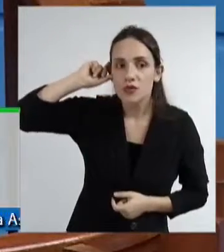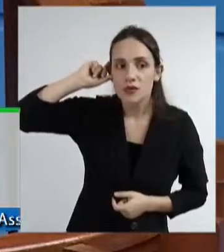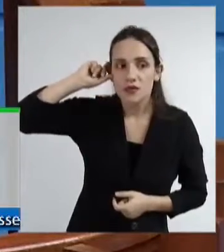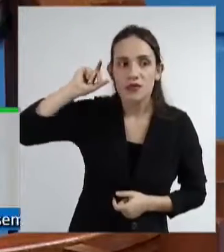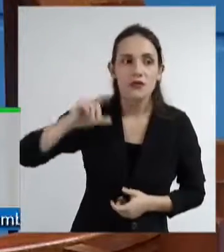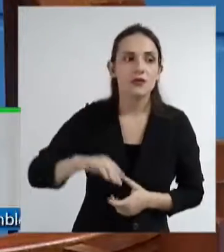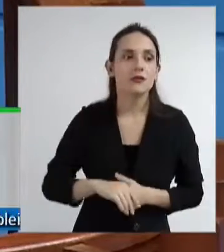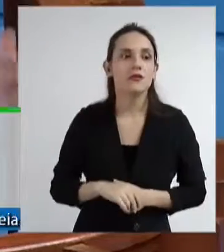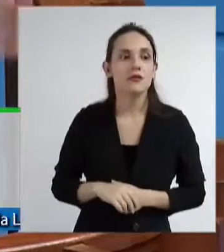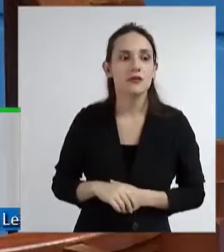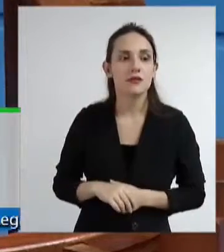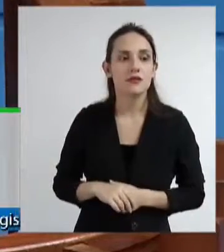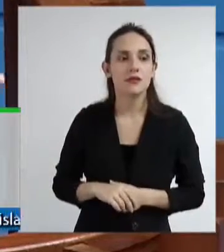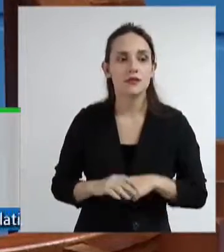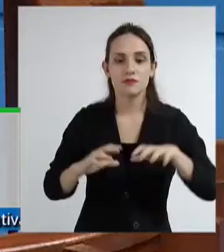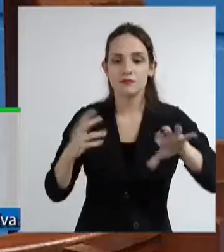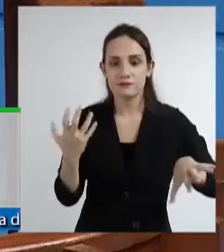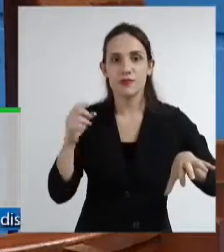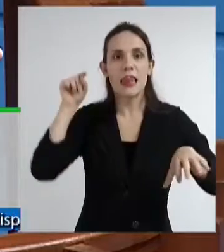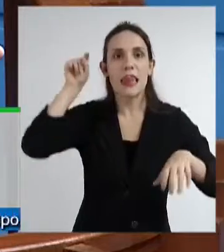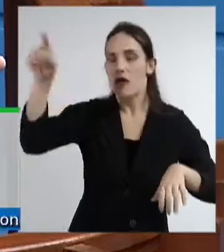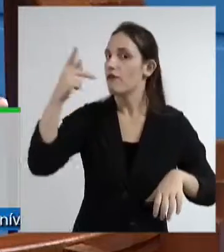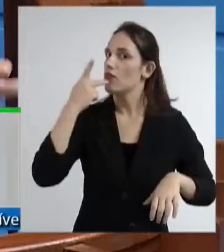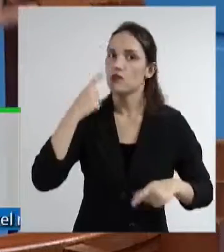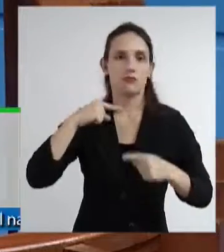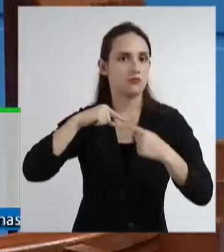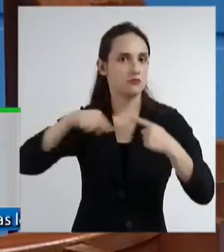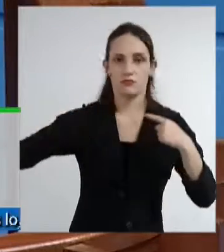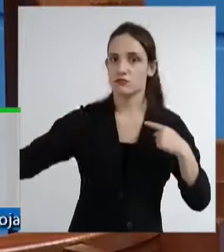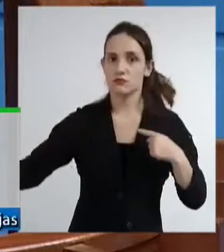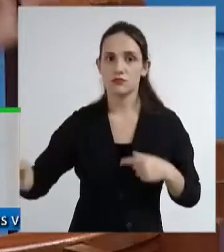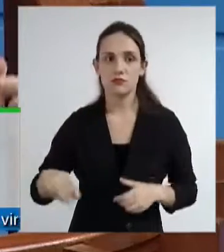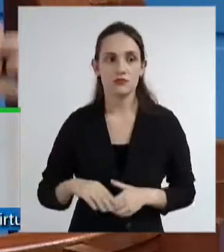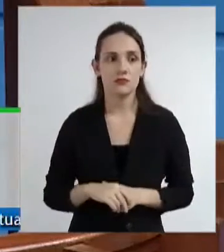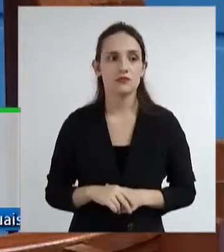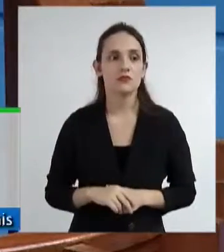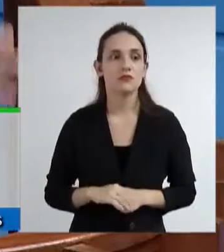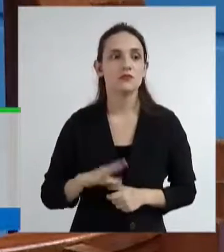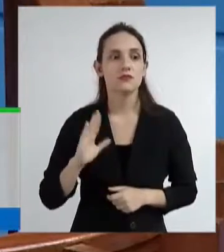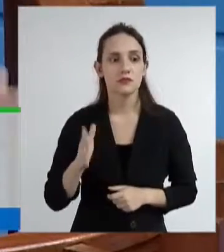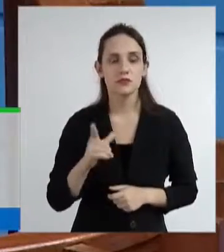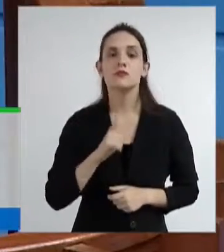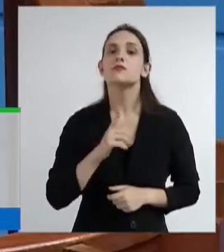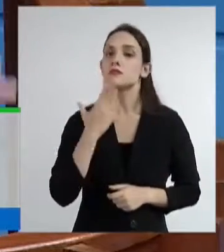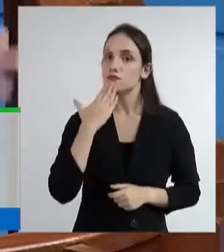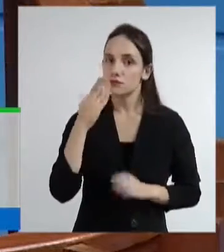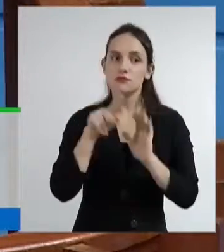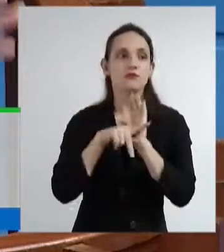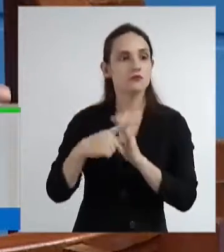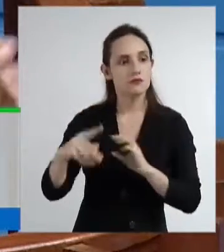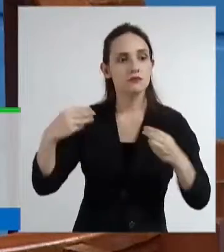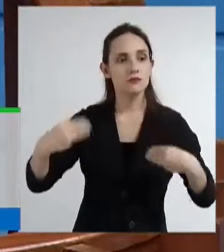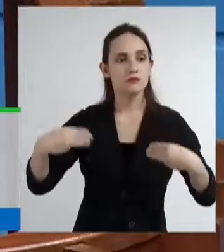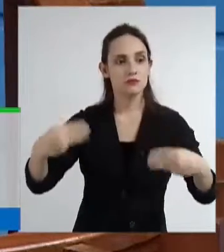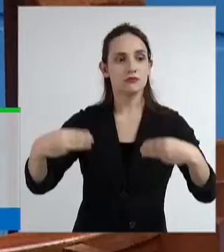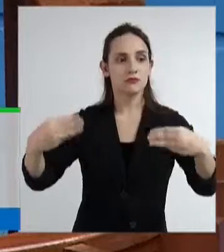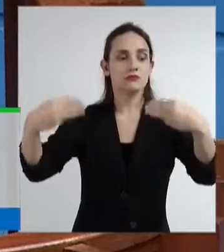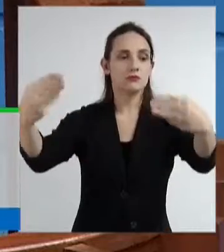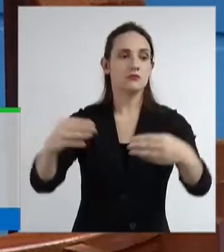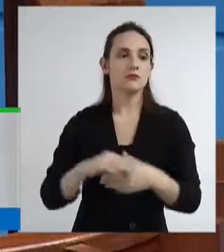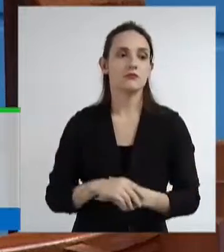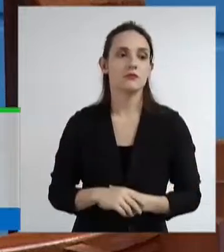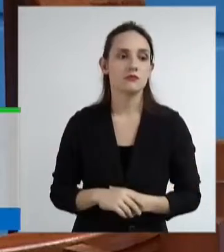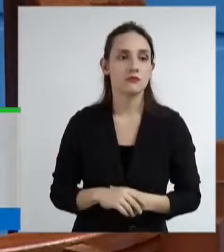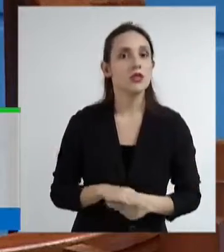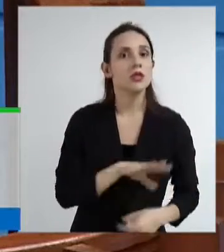objeto de manifestação no Congresso Nacional. Existe um pedido de convocação do ministro da Educação lá